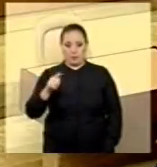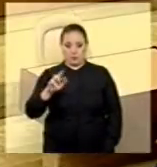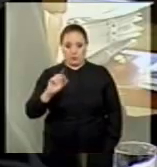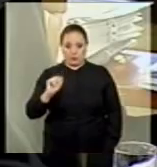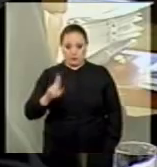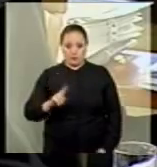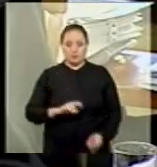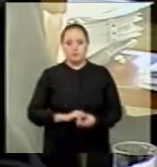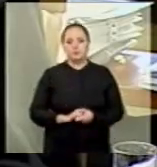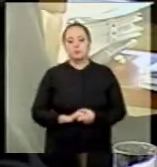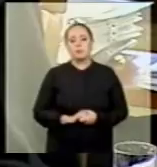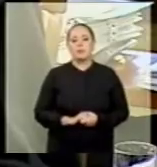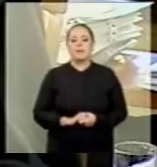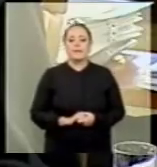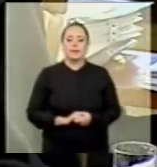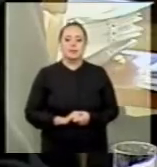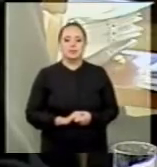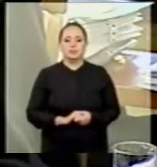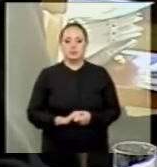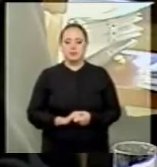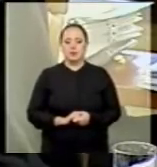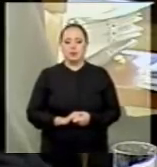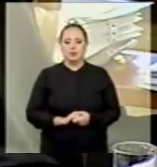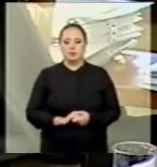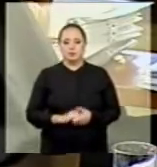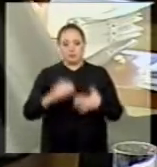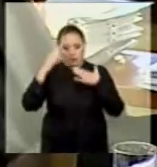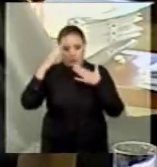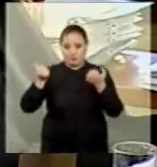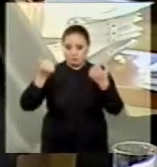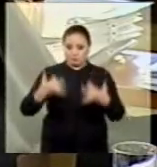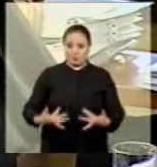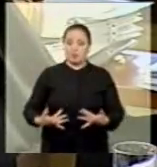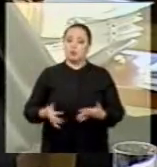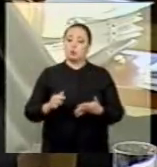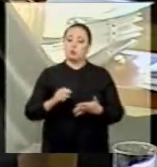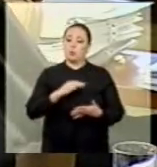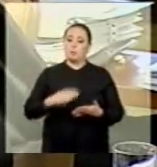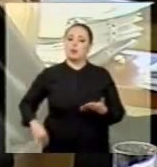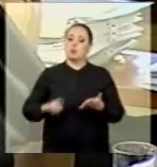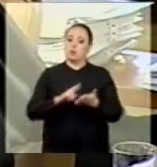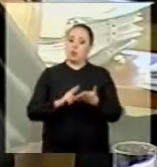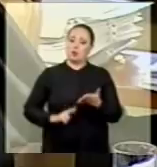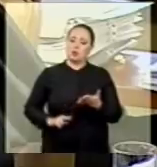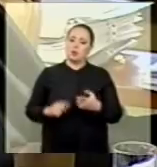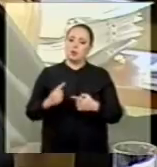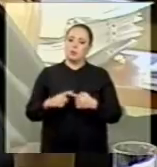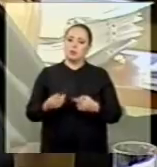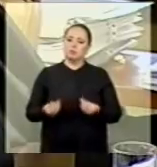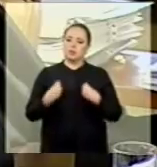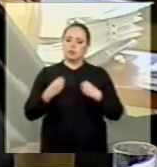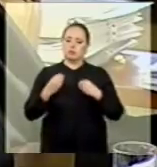Então, eu agradeço enormemente as explicações do ministro relator, porque isso me faz